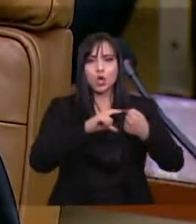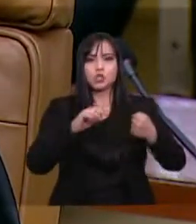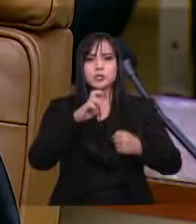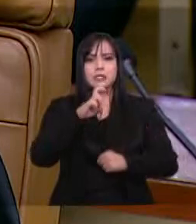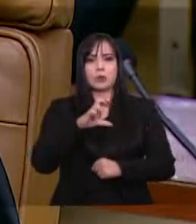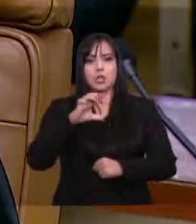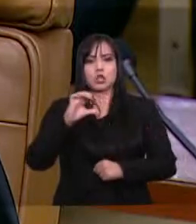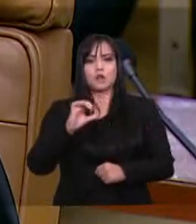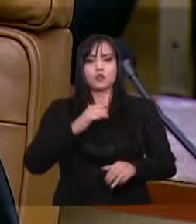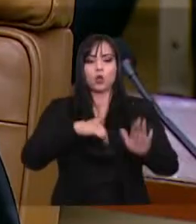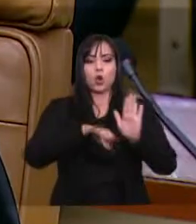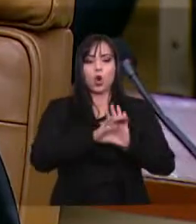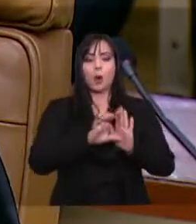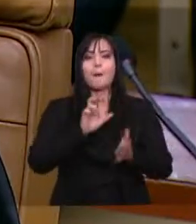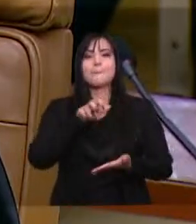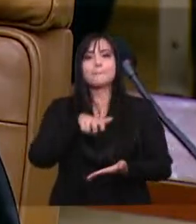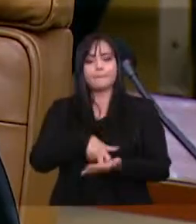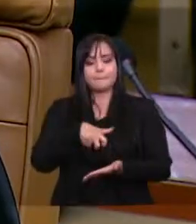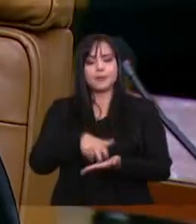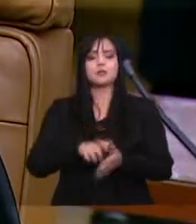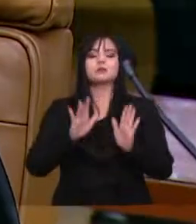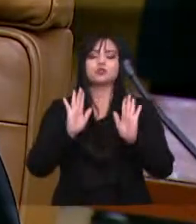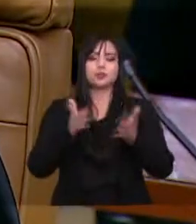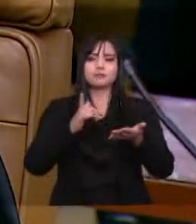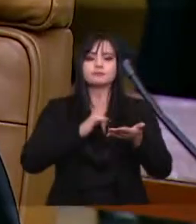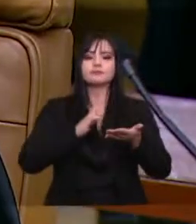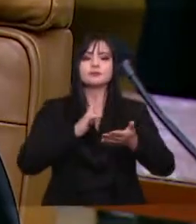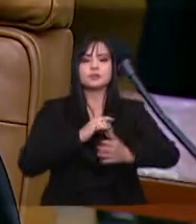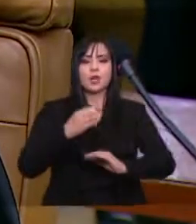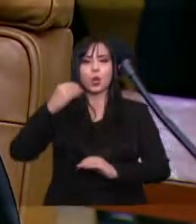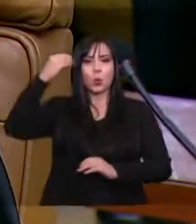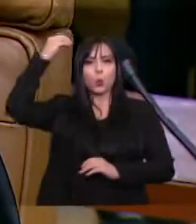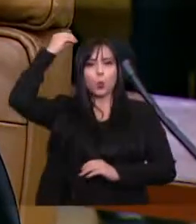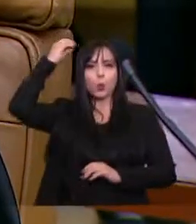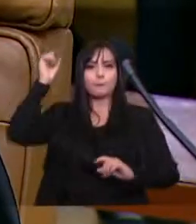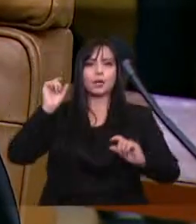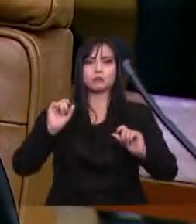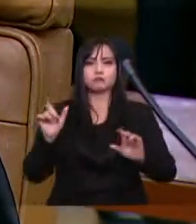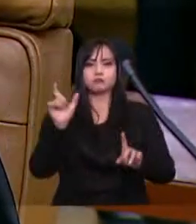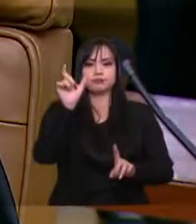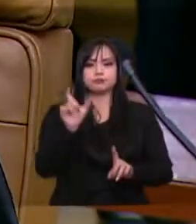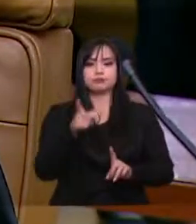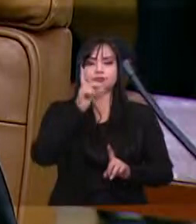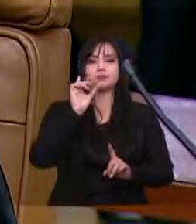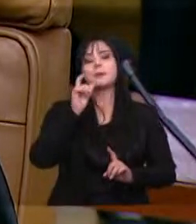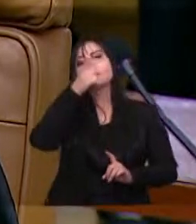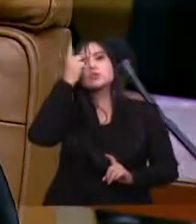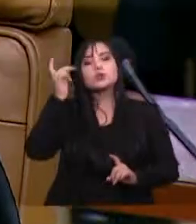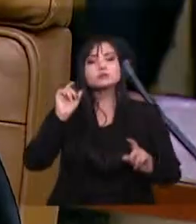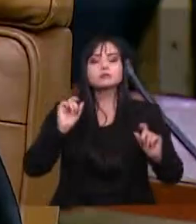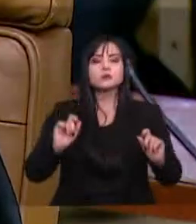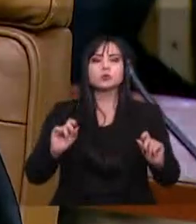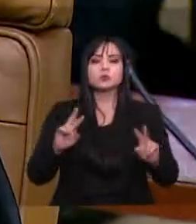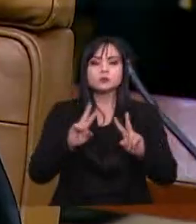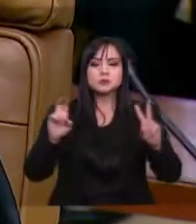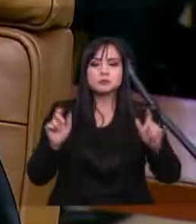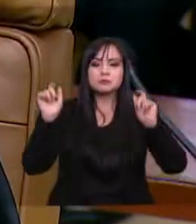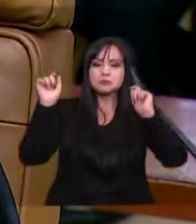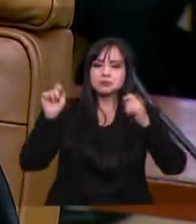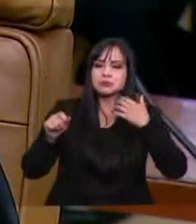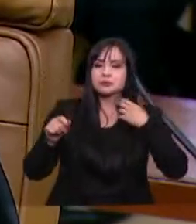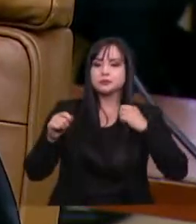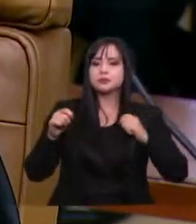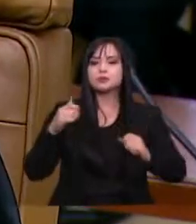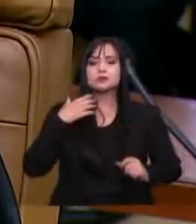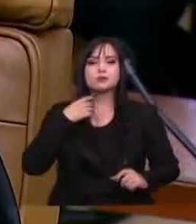59 Código Penal tenho como exacerbada a culpabilidade acusado movimento no que diz respeito a capacidade